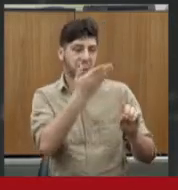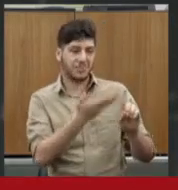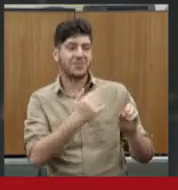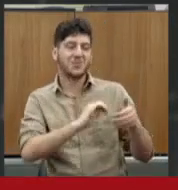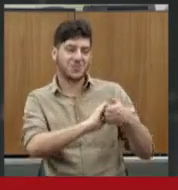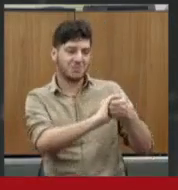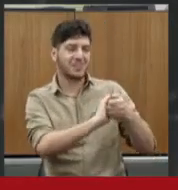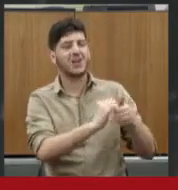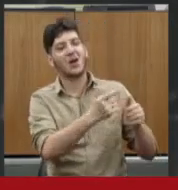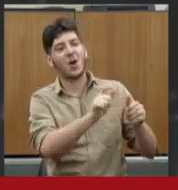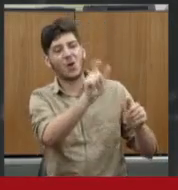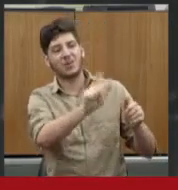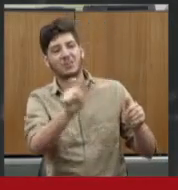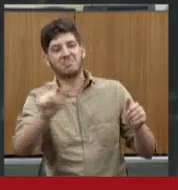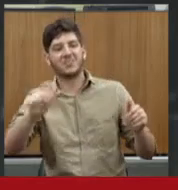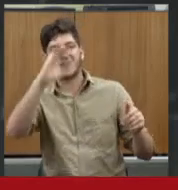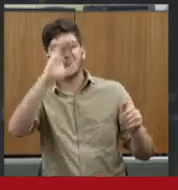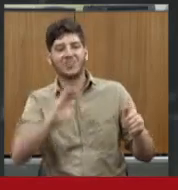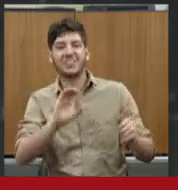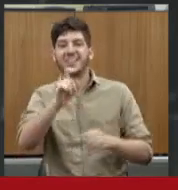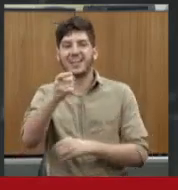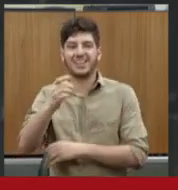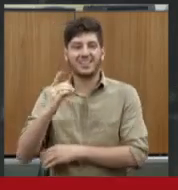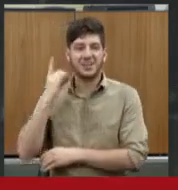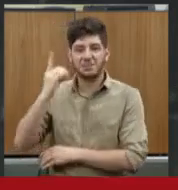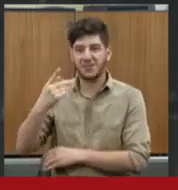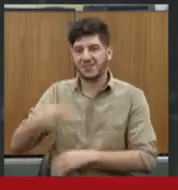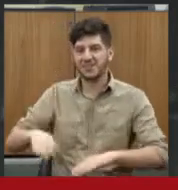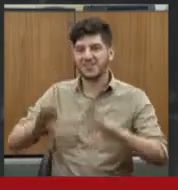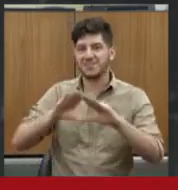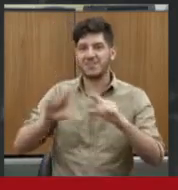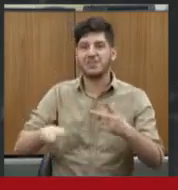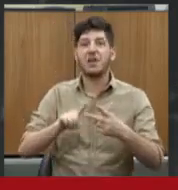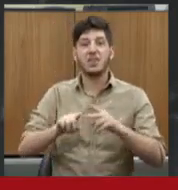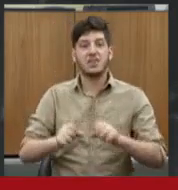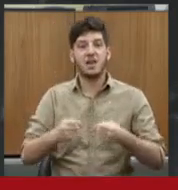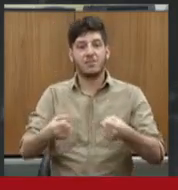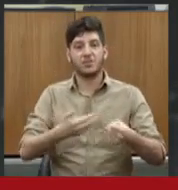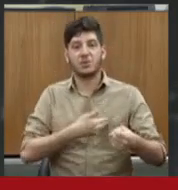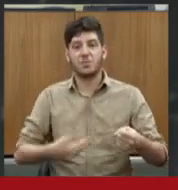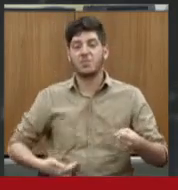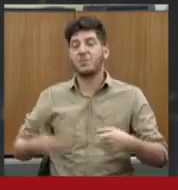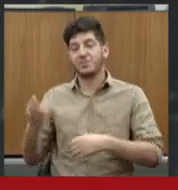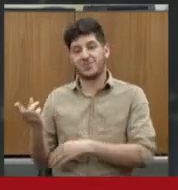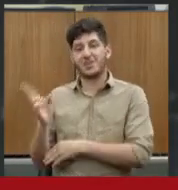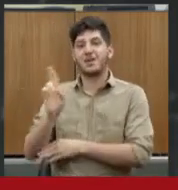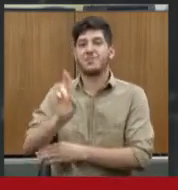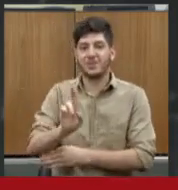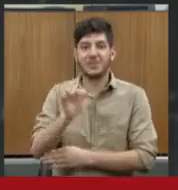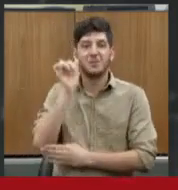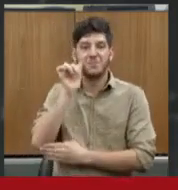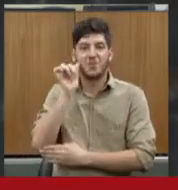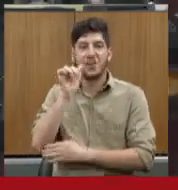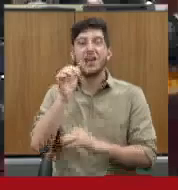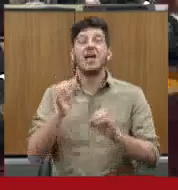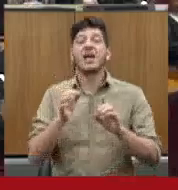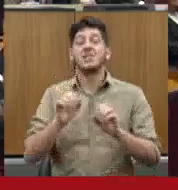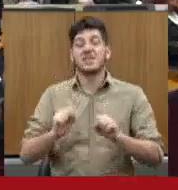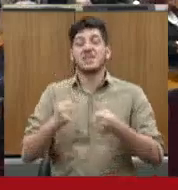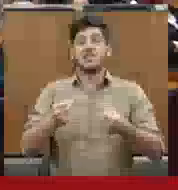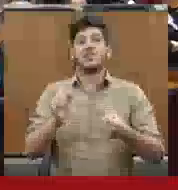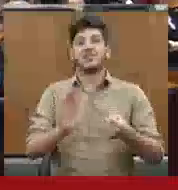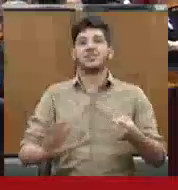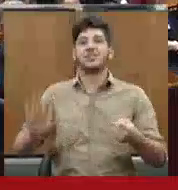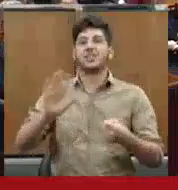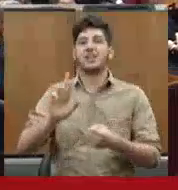aqui também, ex-deputados desta casa, defensor público Guilherme Decker, representando a nossa defensora-geral Raquel Gomes, obrigado por